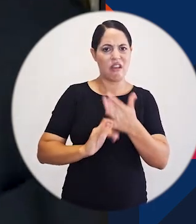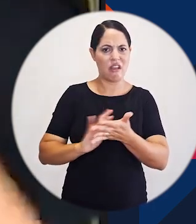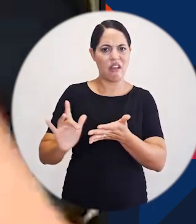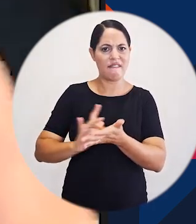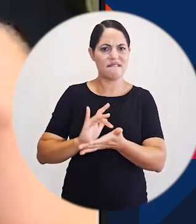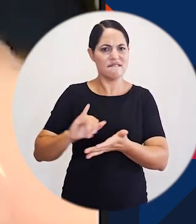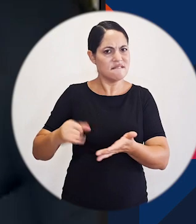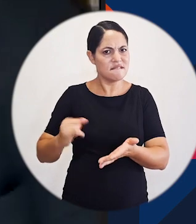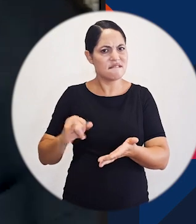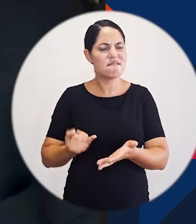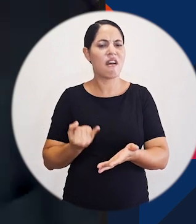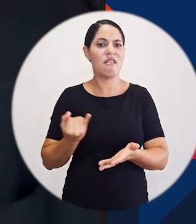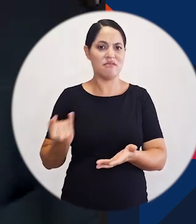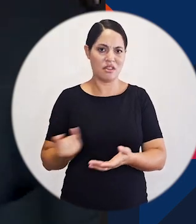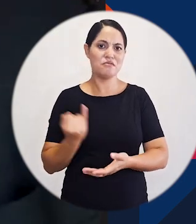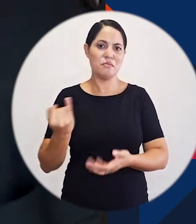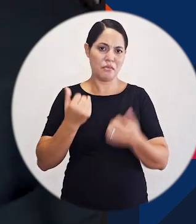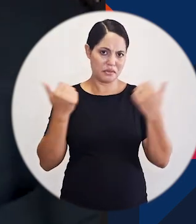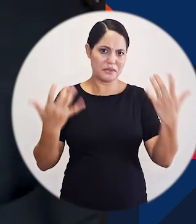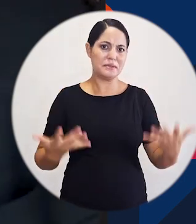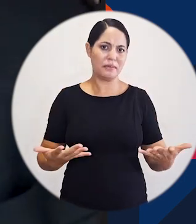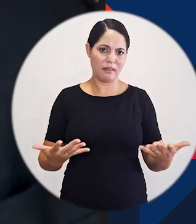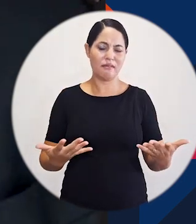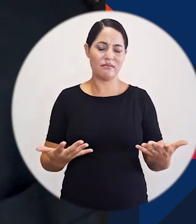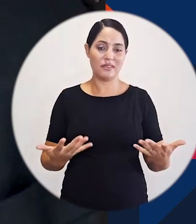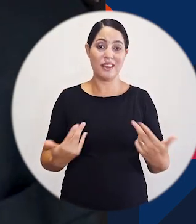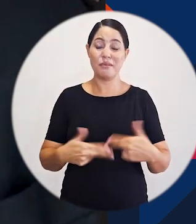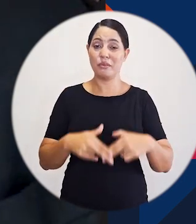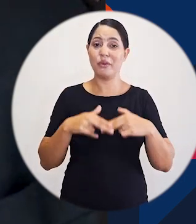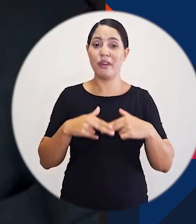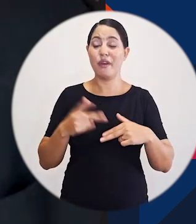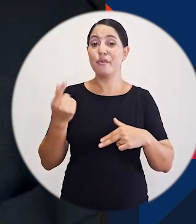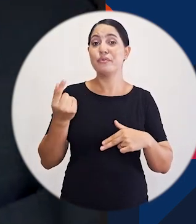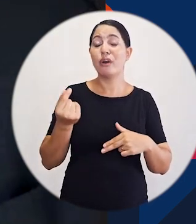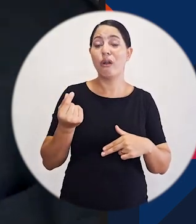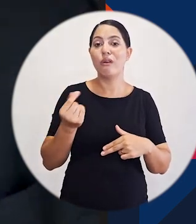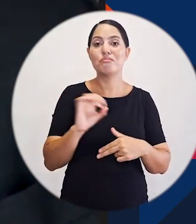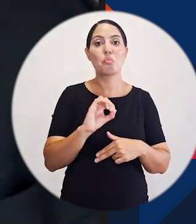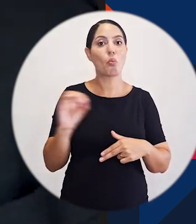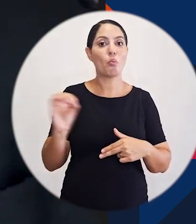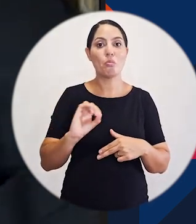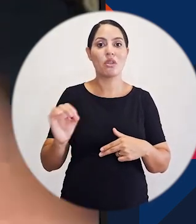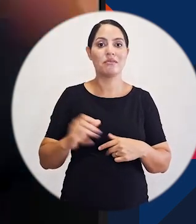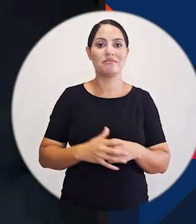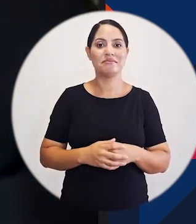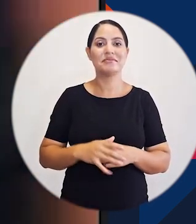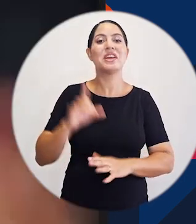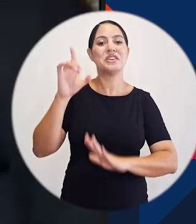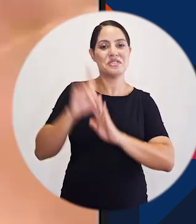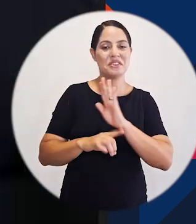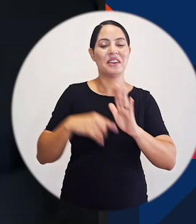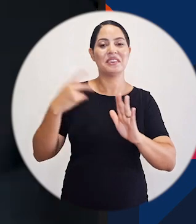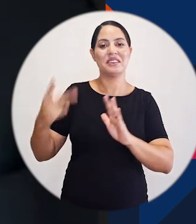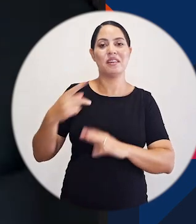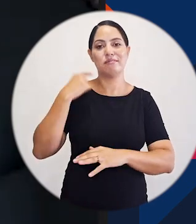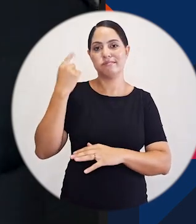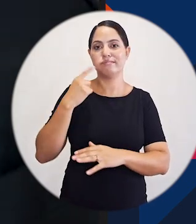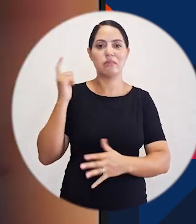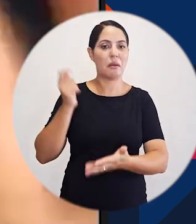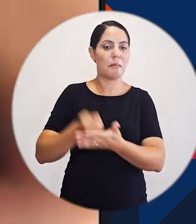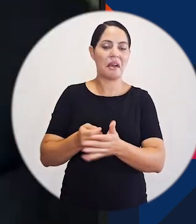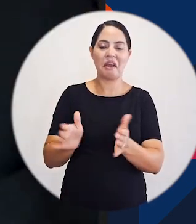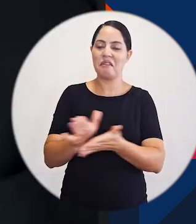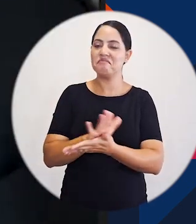grande vantagem e com uma situação muito importante a gente falar aqui, que é a questão do custo zero. É um direito do